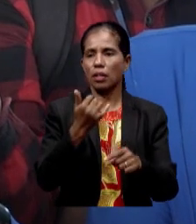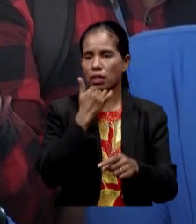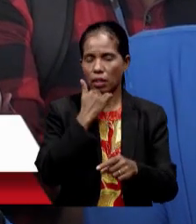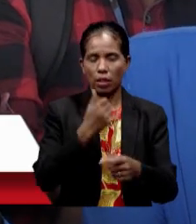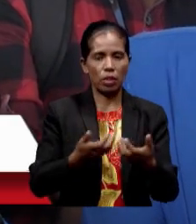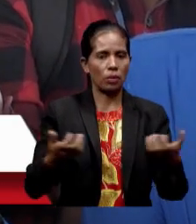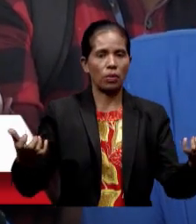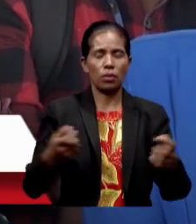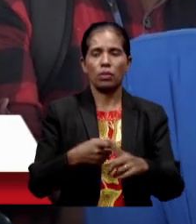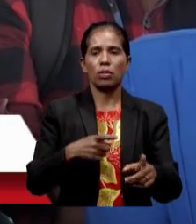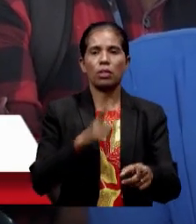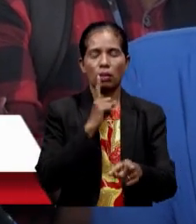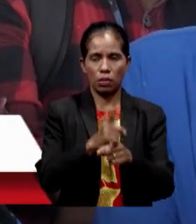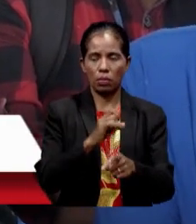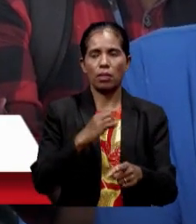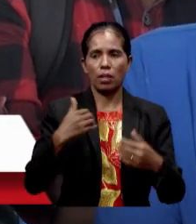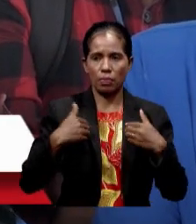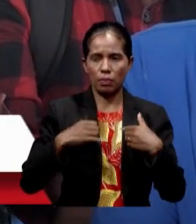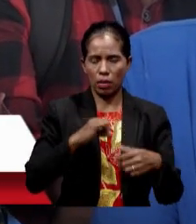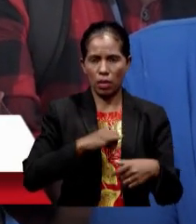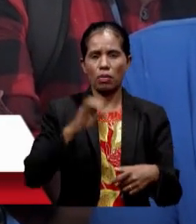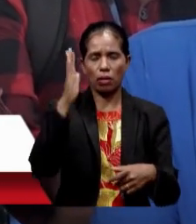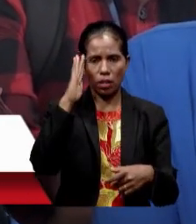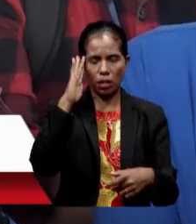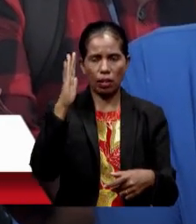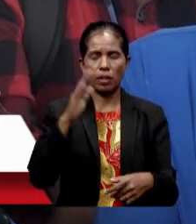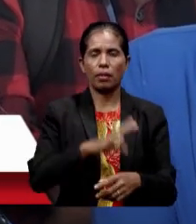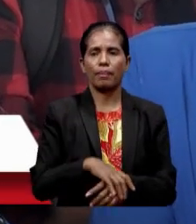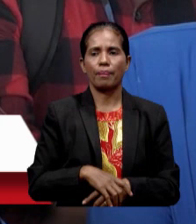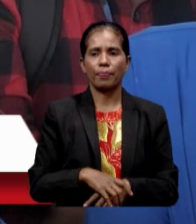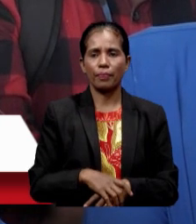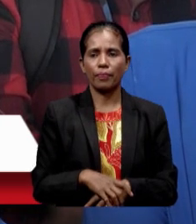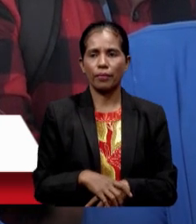mesma caia. Eu até no momento quando ia